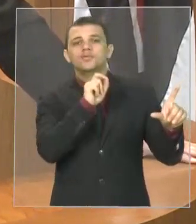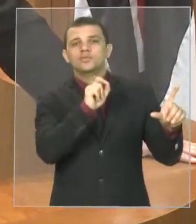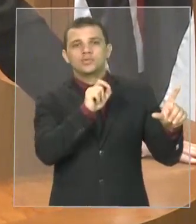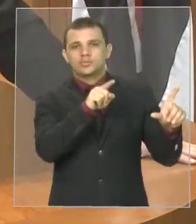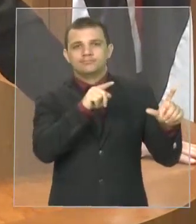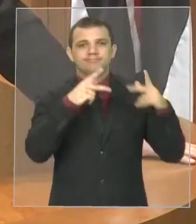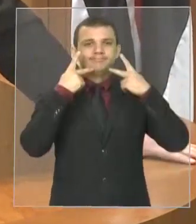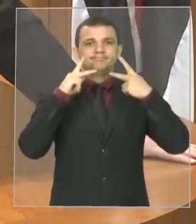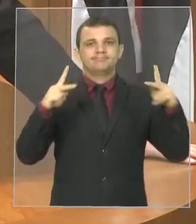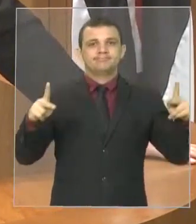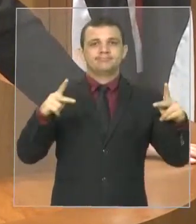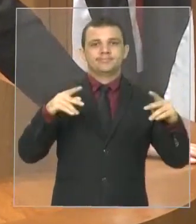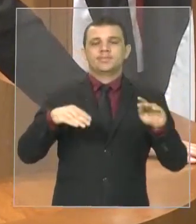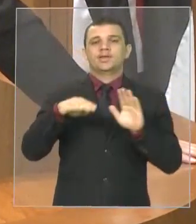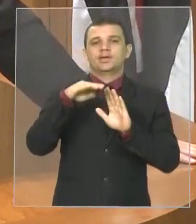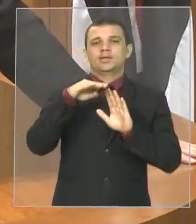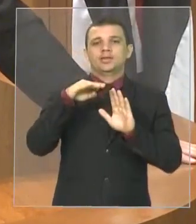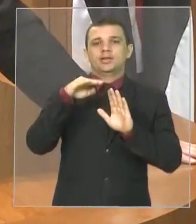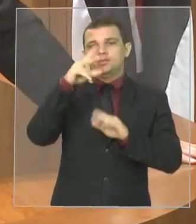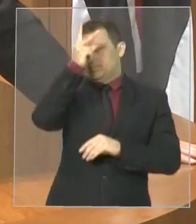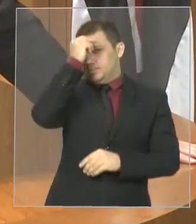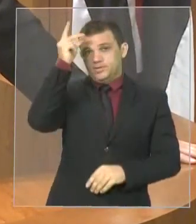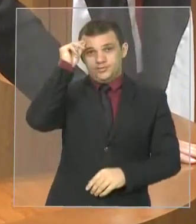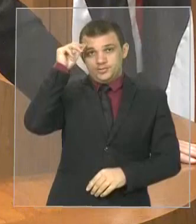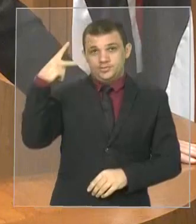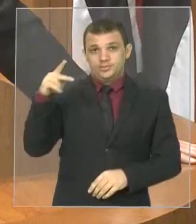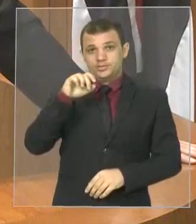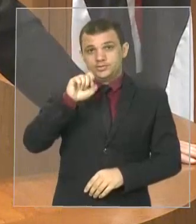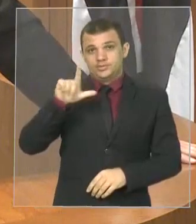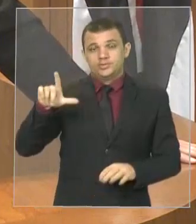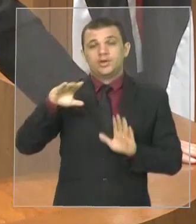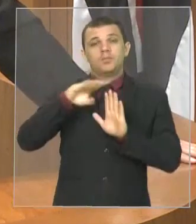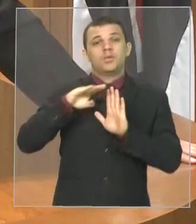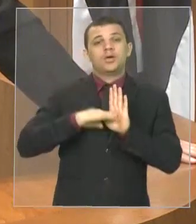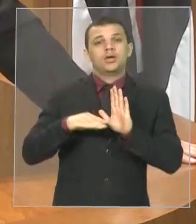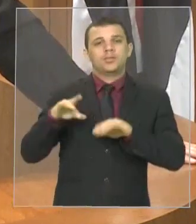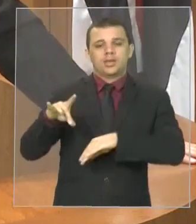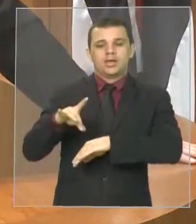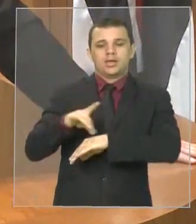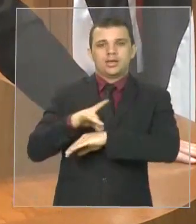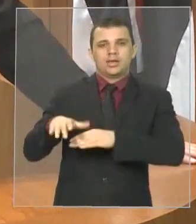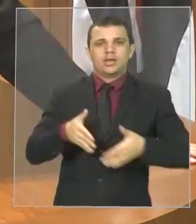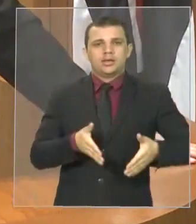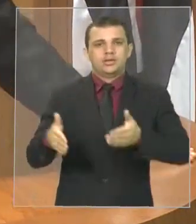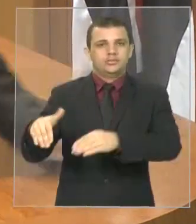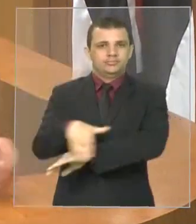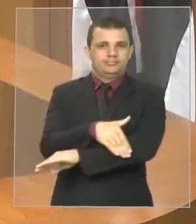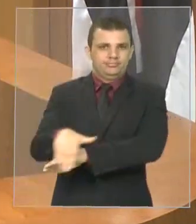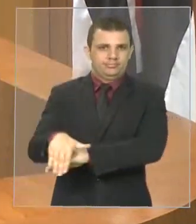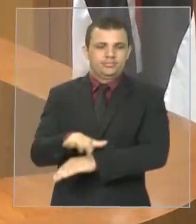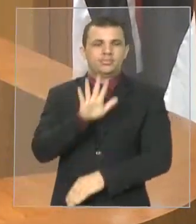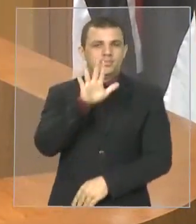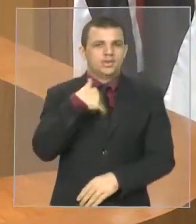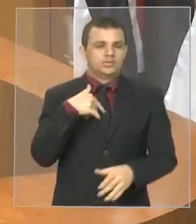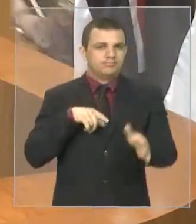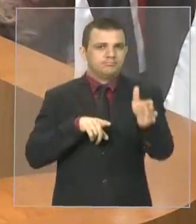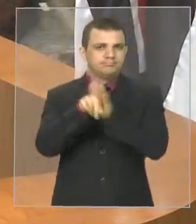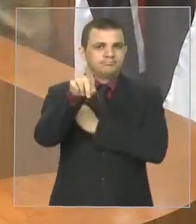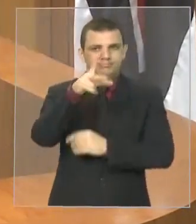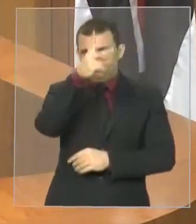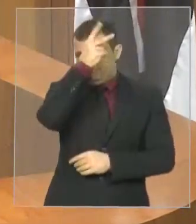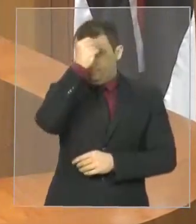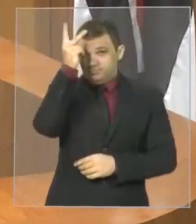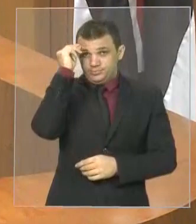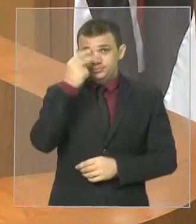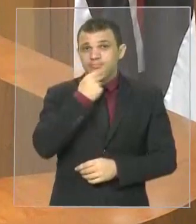programa chamado Asfalto na Rua. A pergunta que eu faço ao excelentíssimo senhor prefeito, e gostaria que ele me respondesse: será que